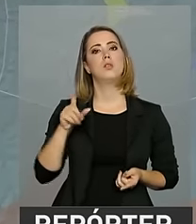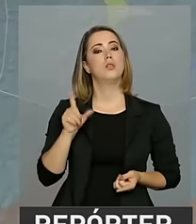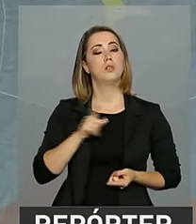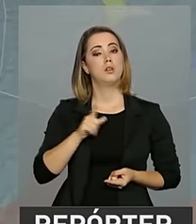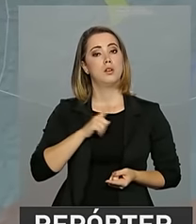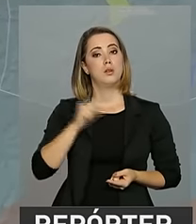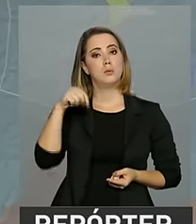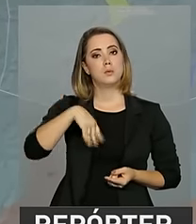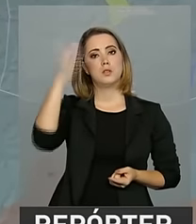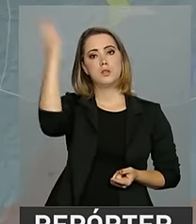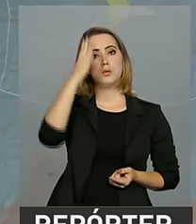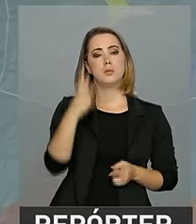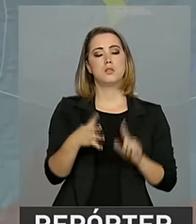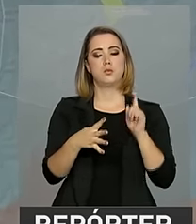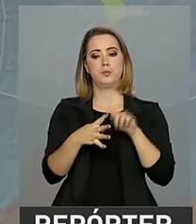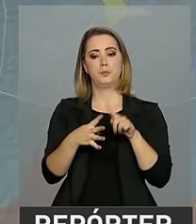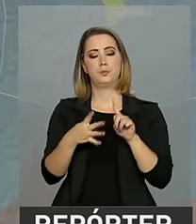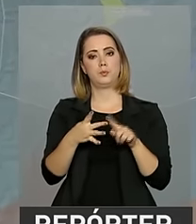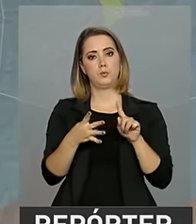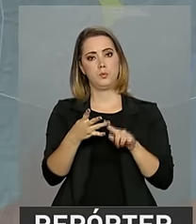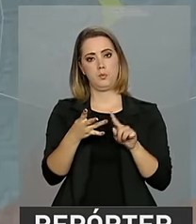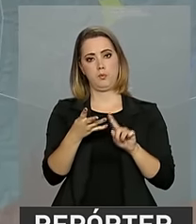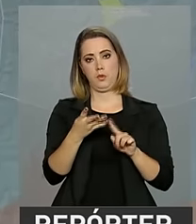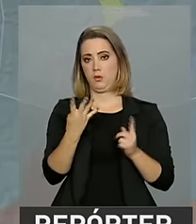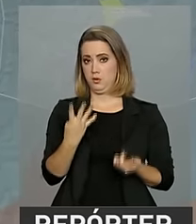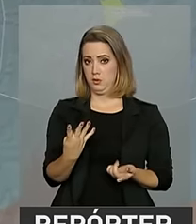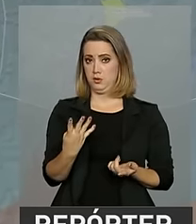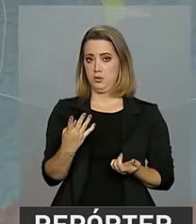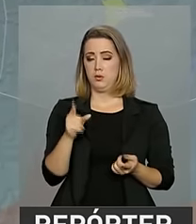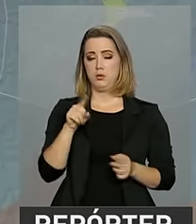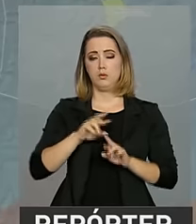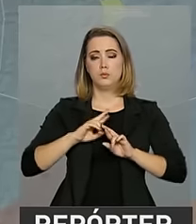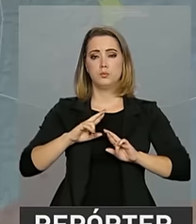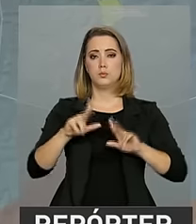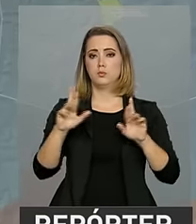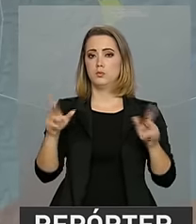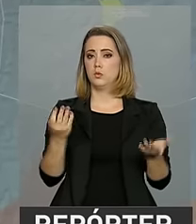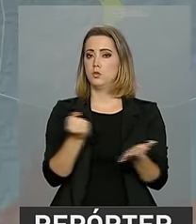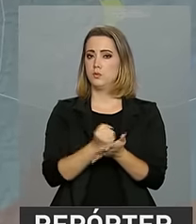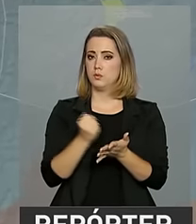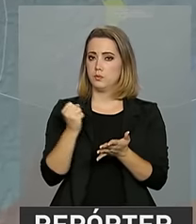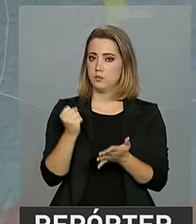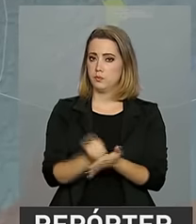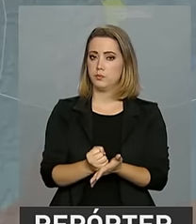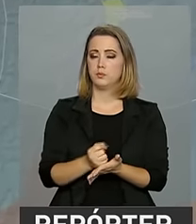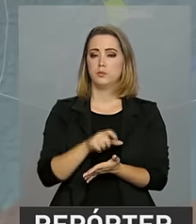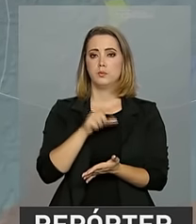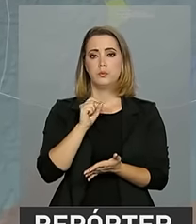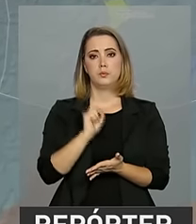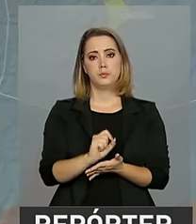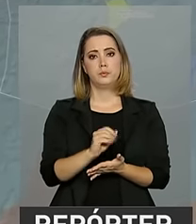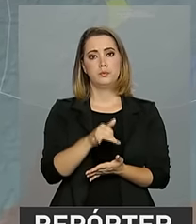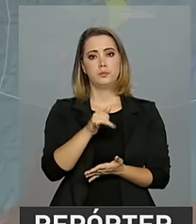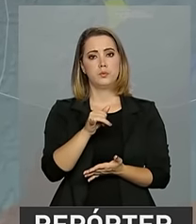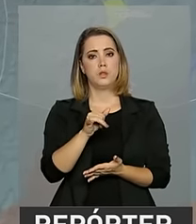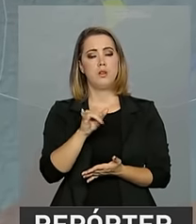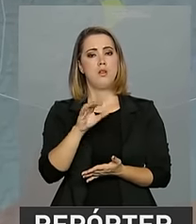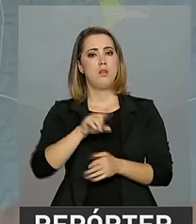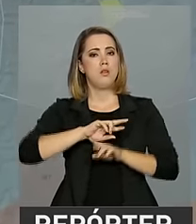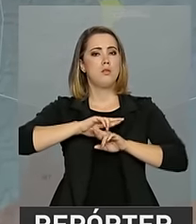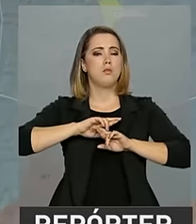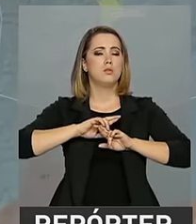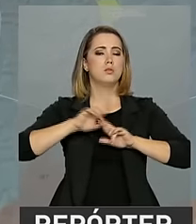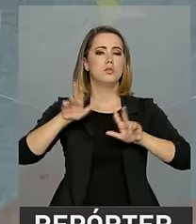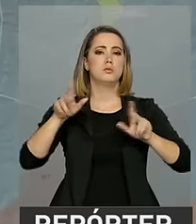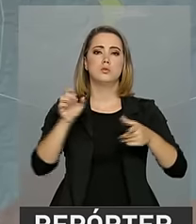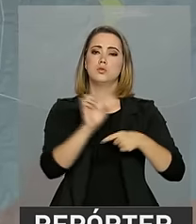Brasil já tem quatro parques nacionais que operam com concessões com vários contratos de de concessões como Iguaçu Fernando